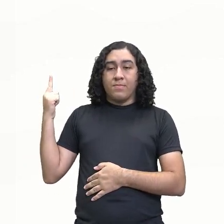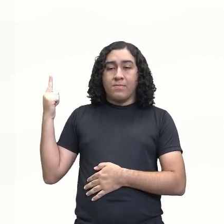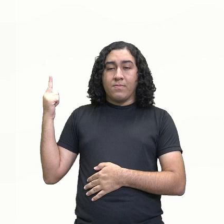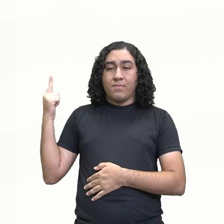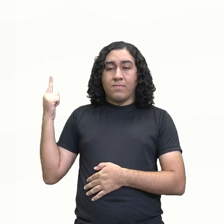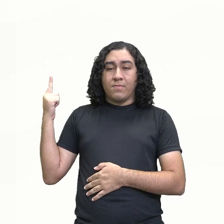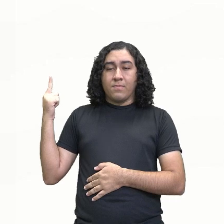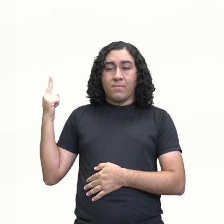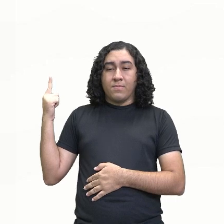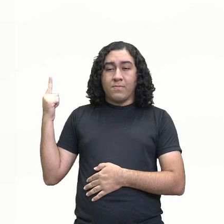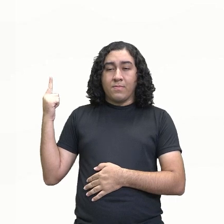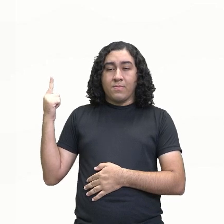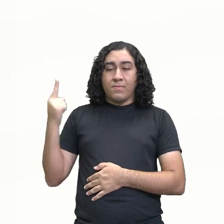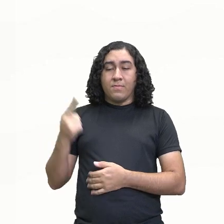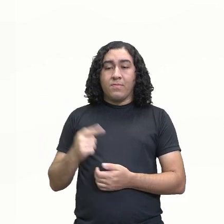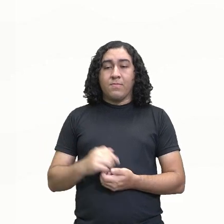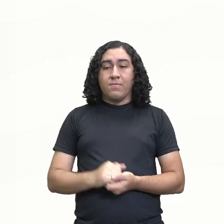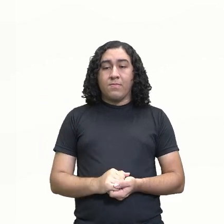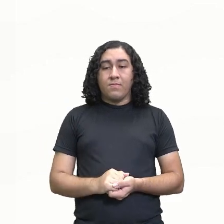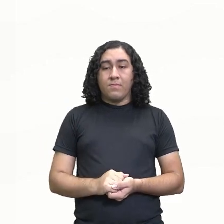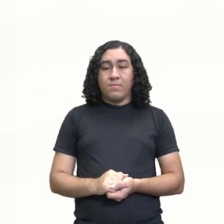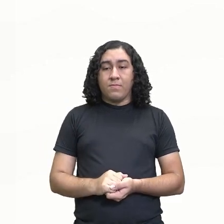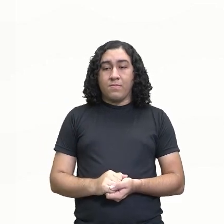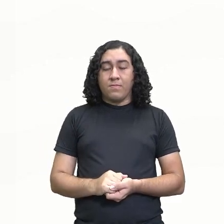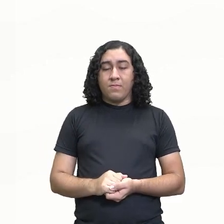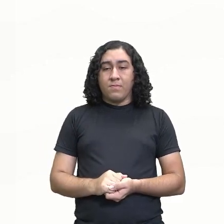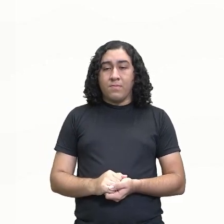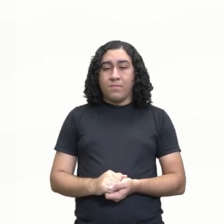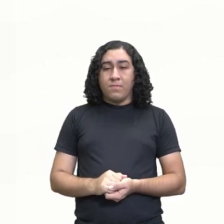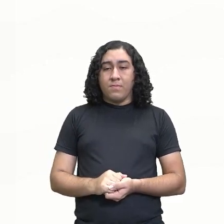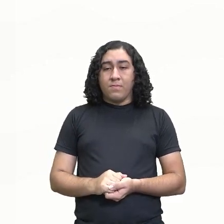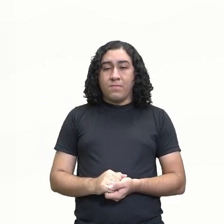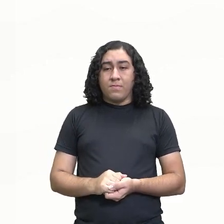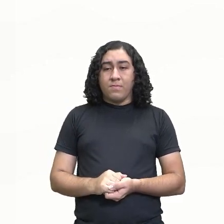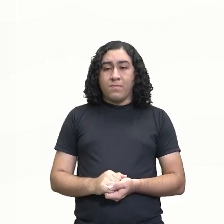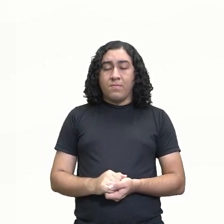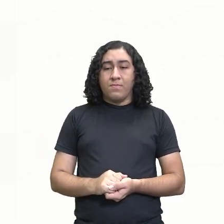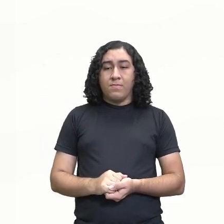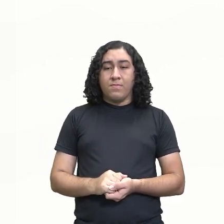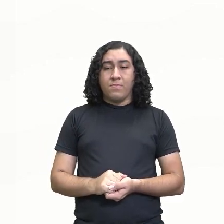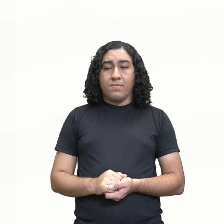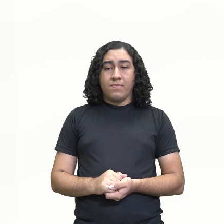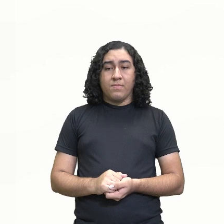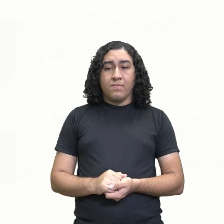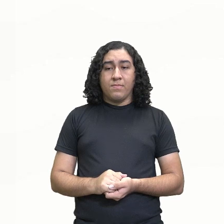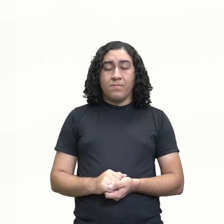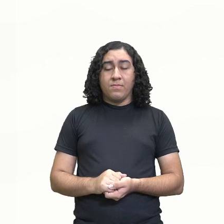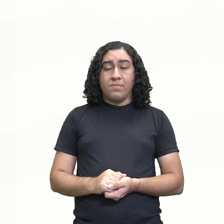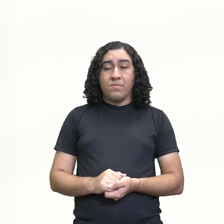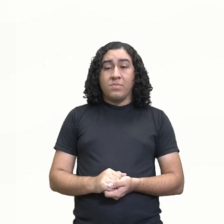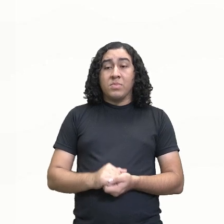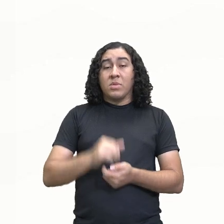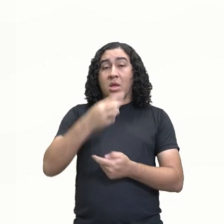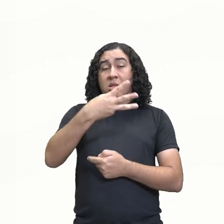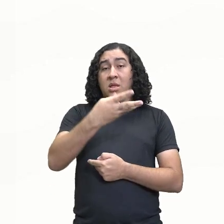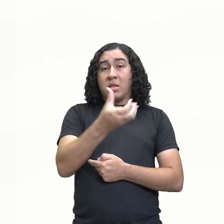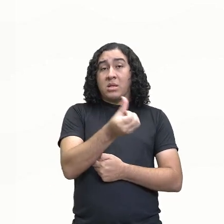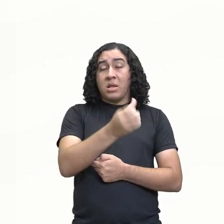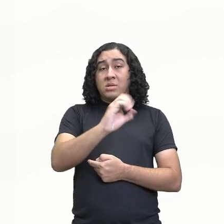270 será 3π sobre 2. E agora, 360 será